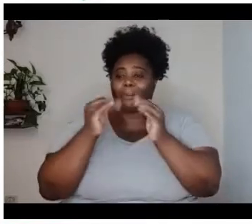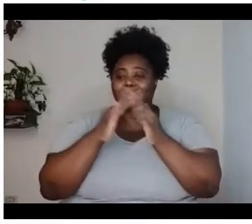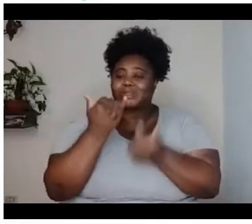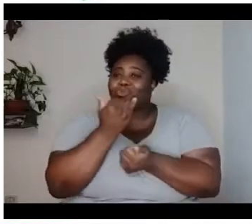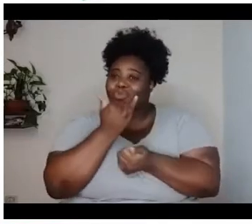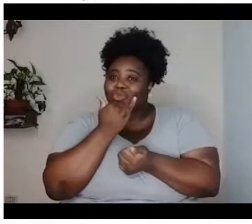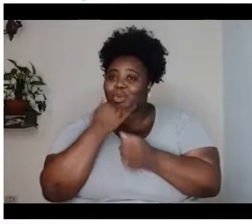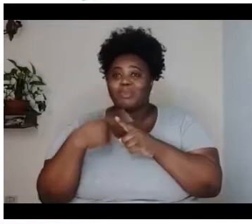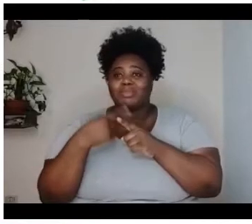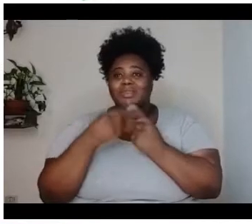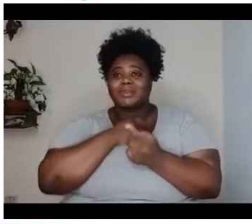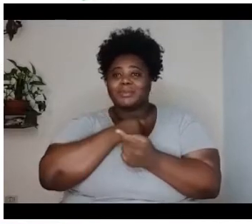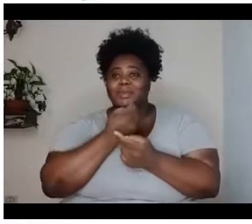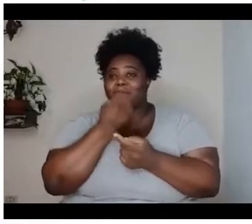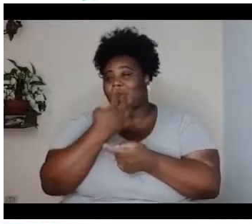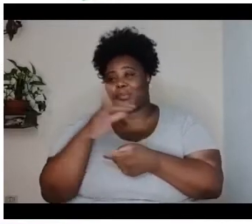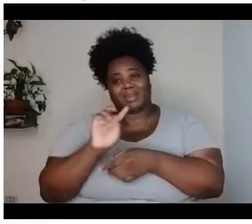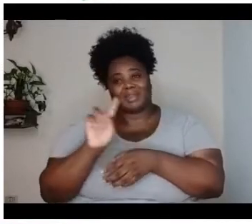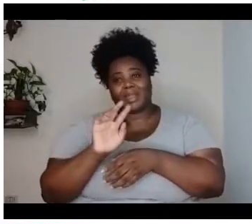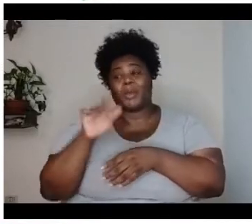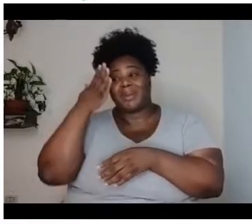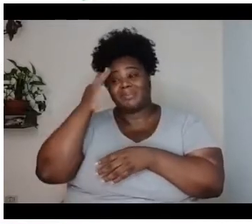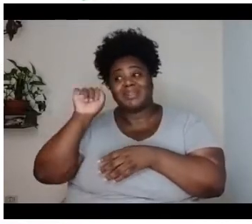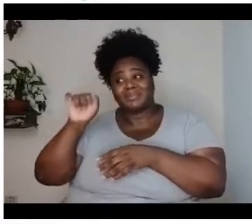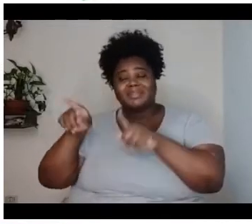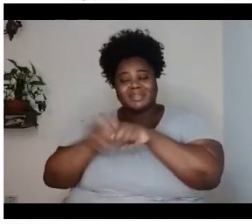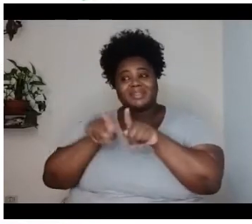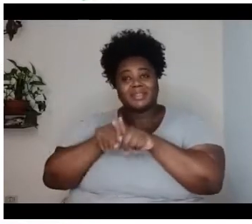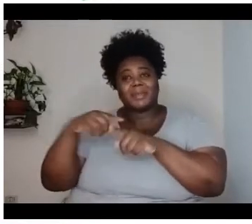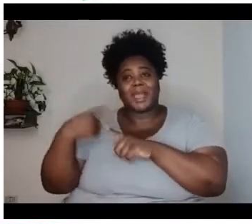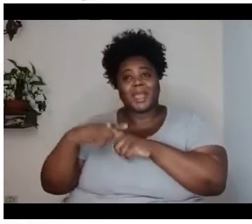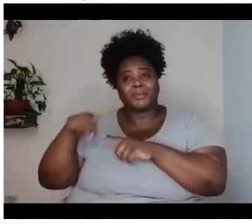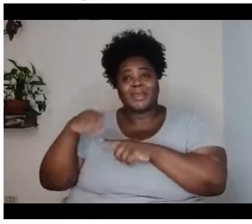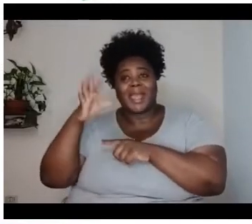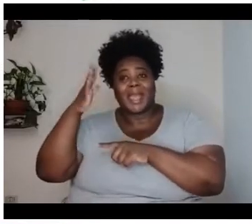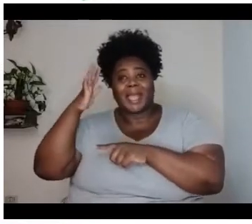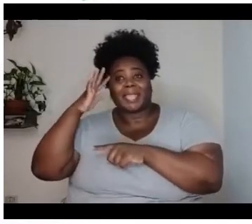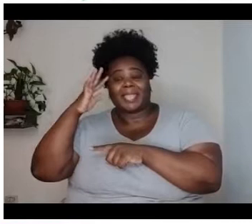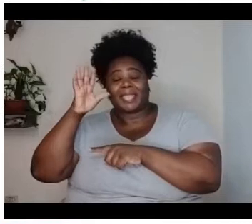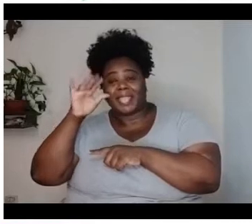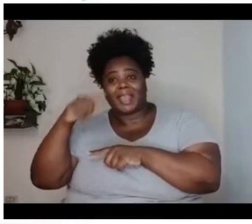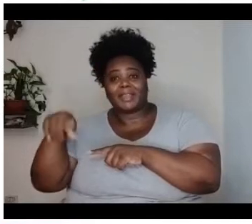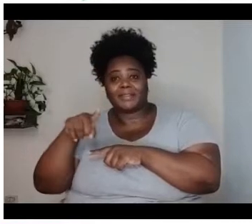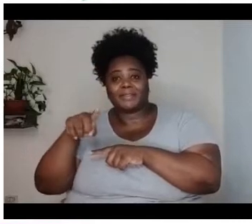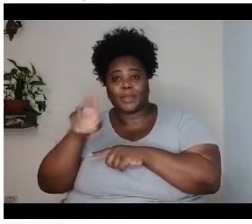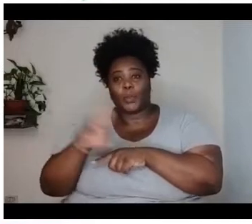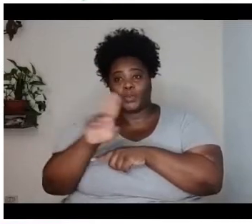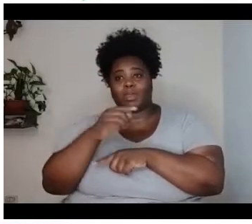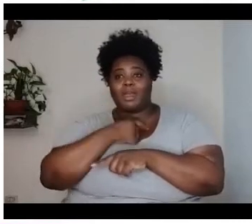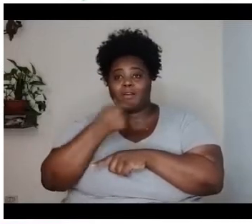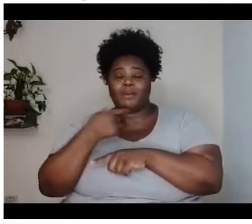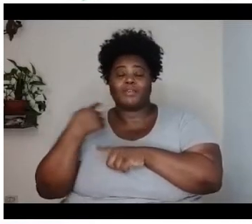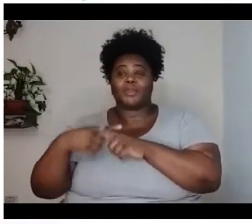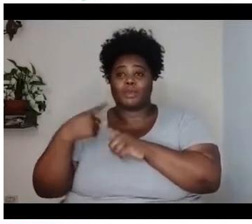pouco rouca, eu sei que você também está, o que eu acho que é muito curioso e interessante, né? Esse uso da voz, assim, porque